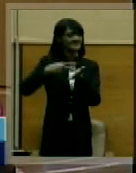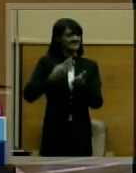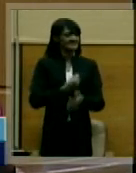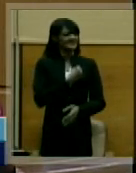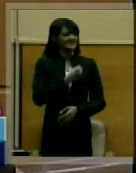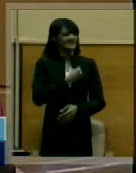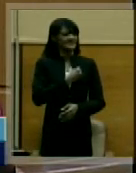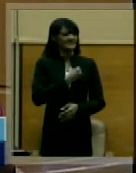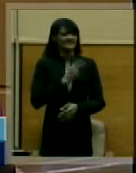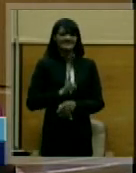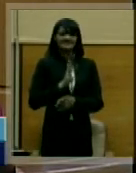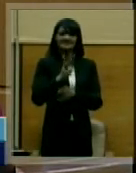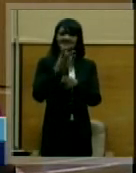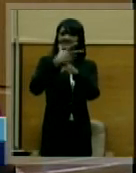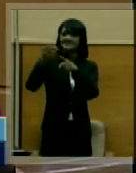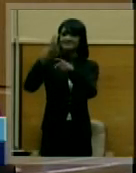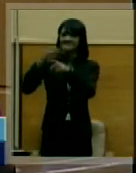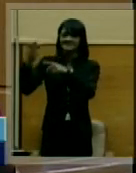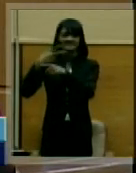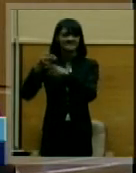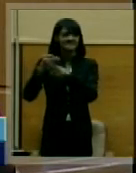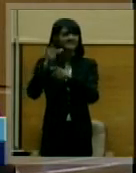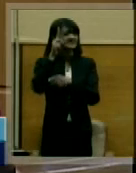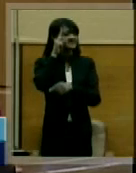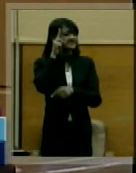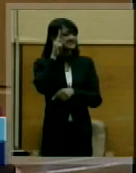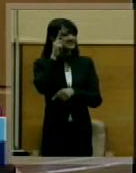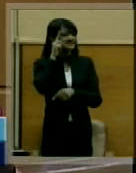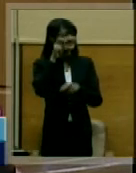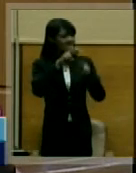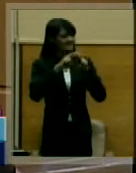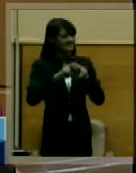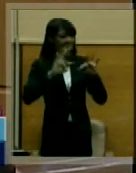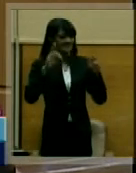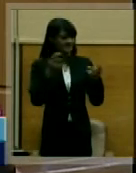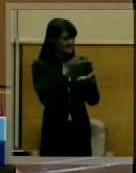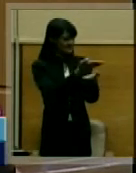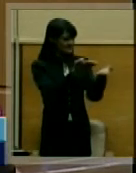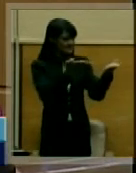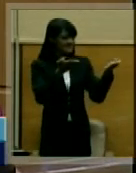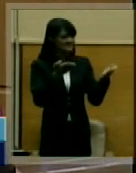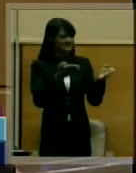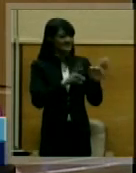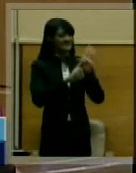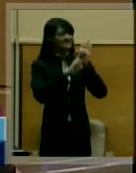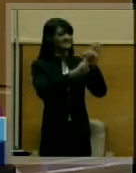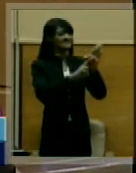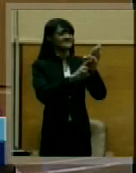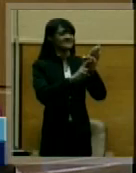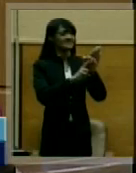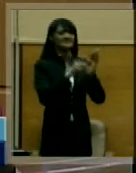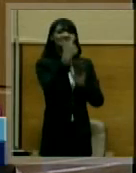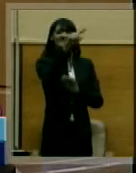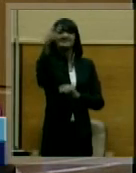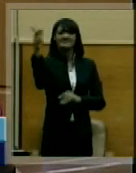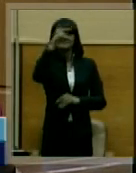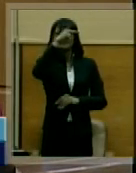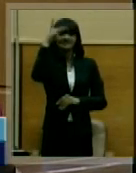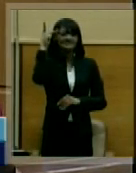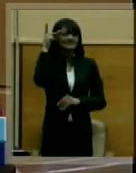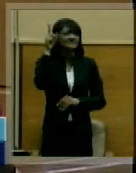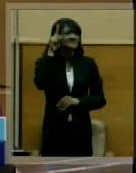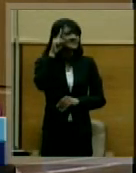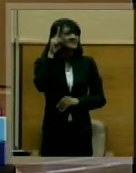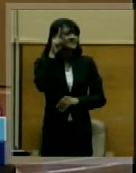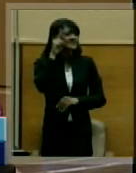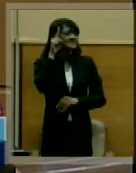as manhãs. Assim, senhoras e senhores homenageados, representando centenas de anônimos que acordam todos os dias,